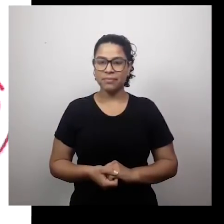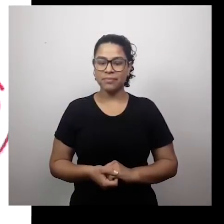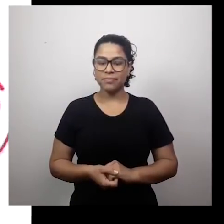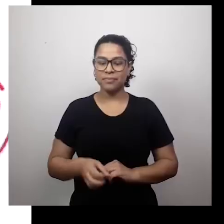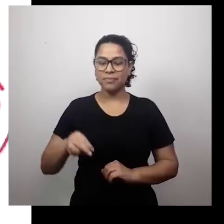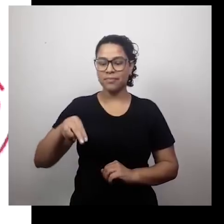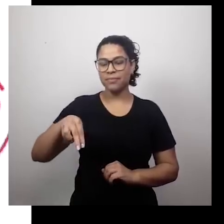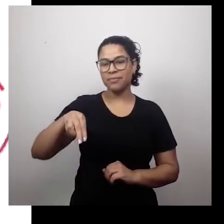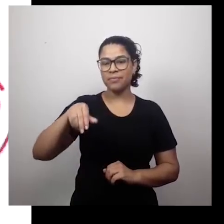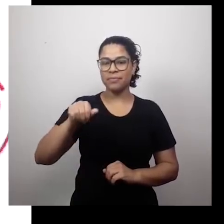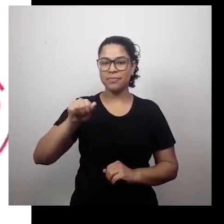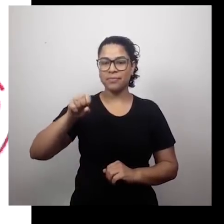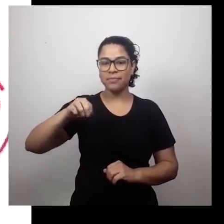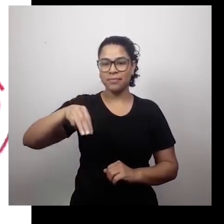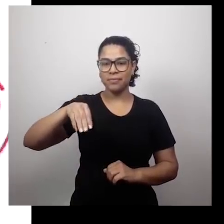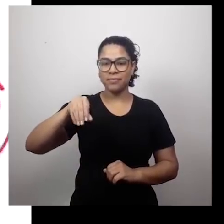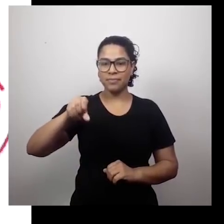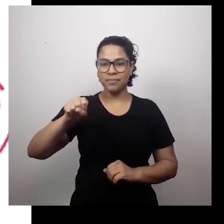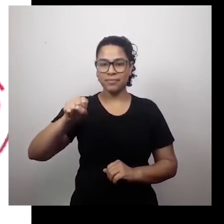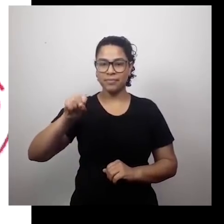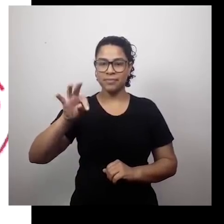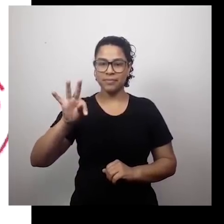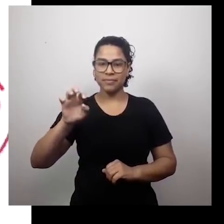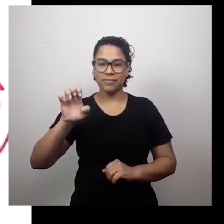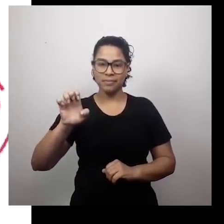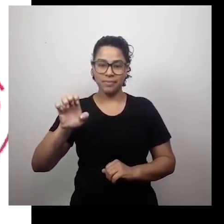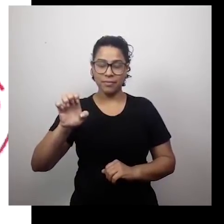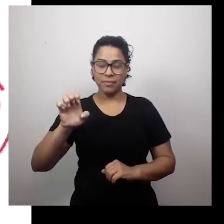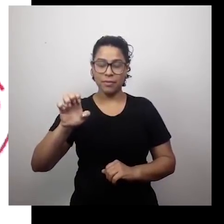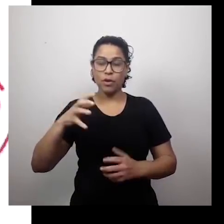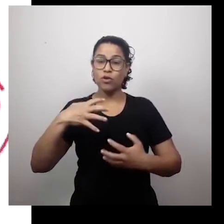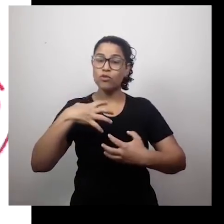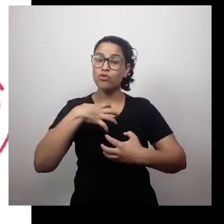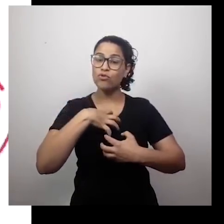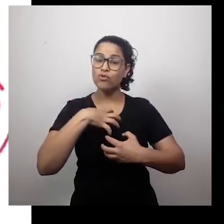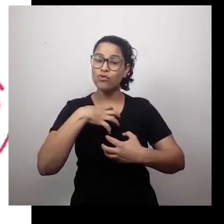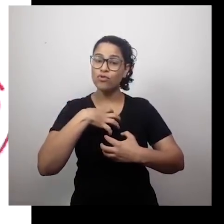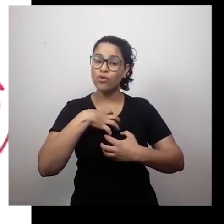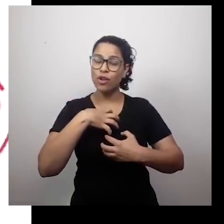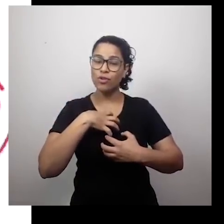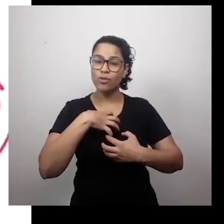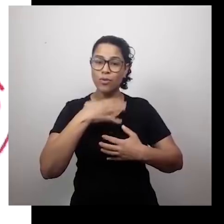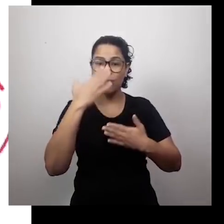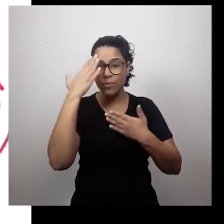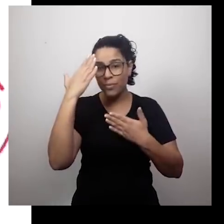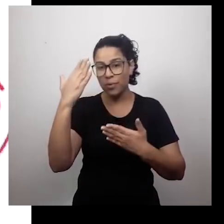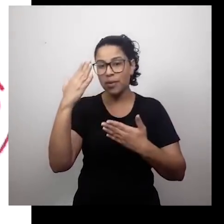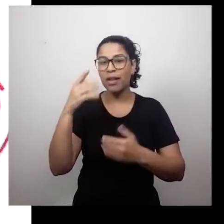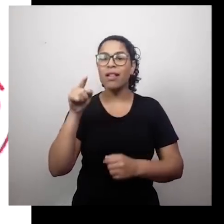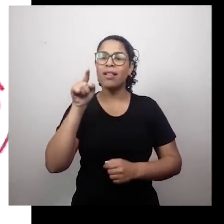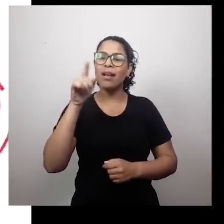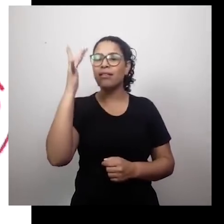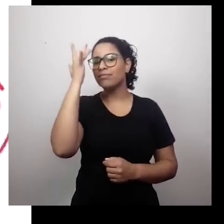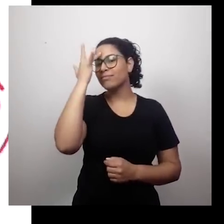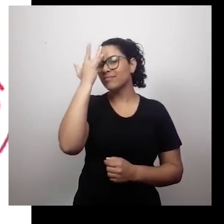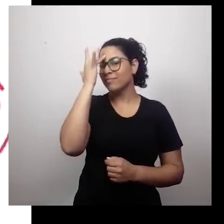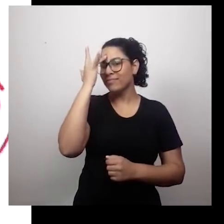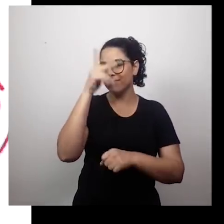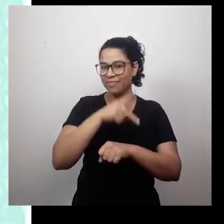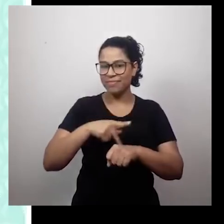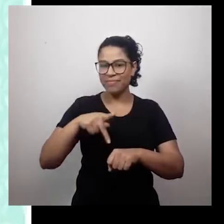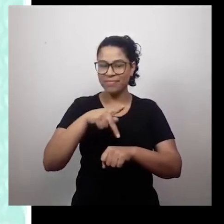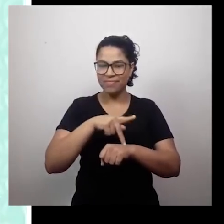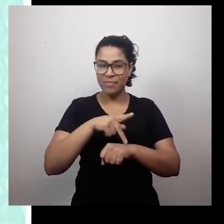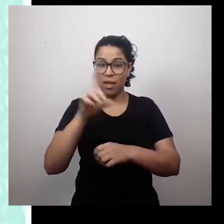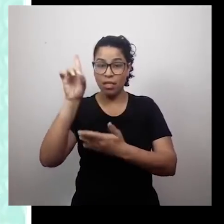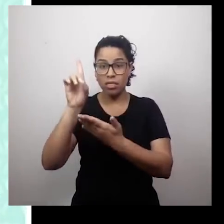Namastê. É assim que as pessoas se cumprimentam na Índia. Isso significa: o Deus que habita em mim saúda o Deus que